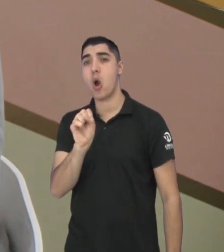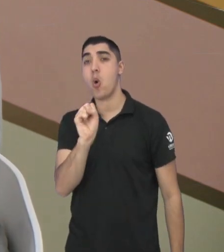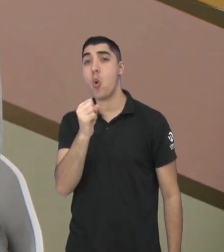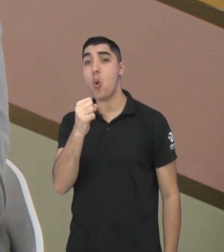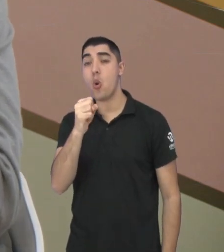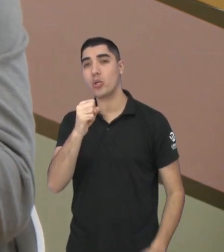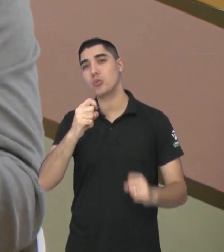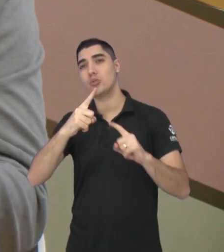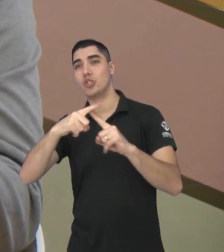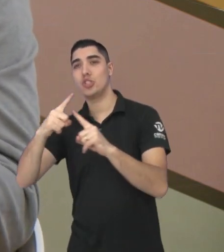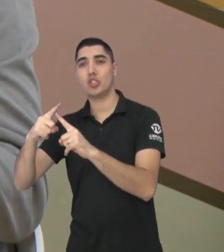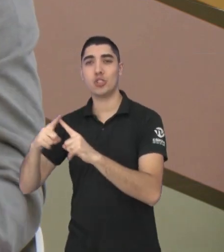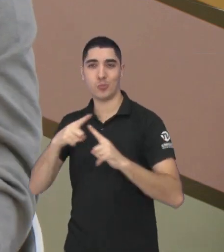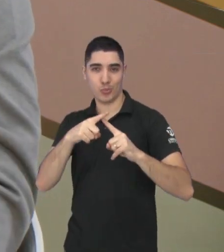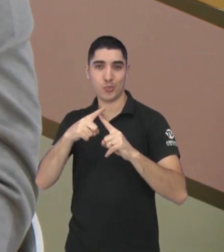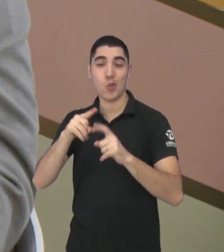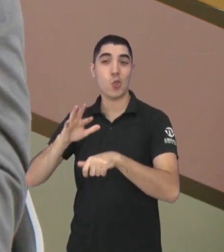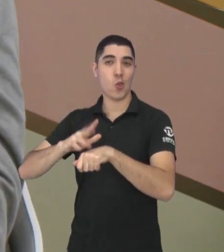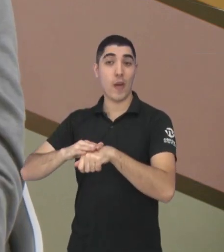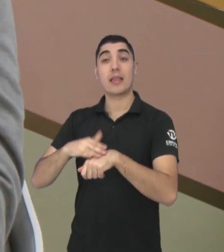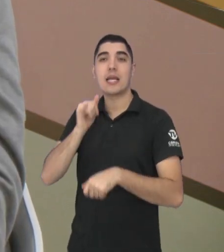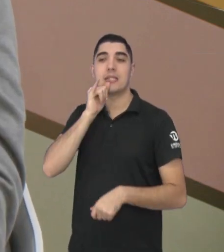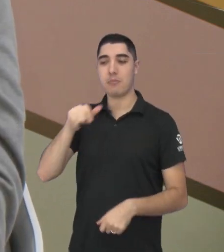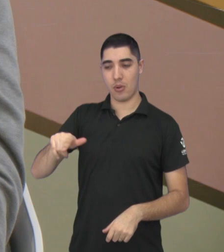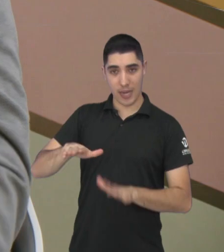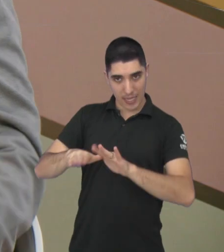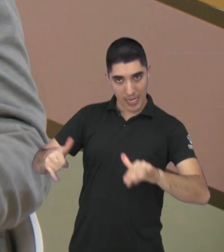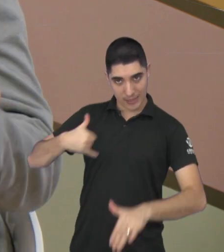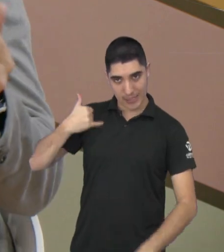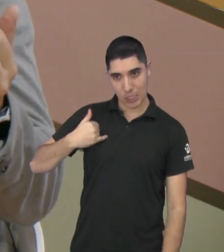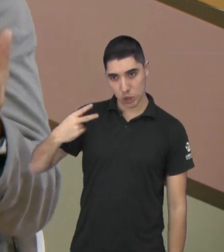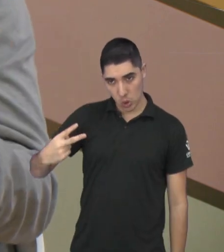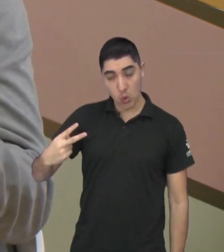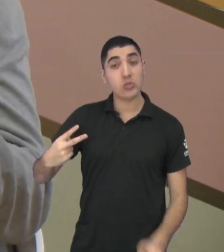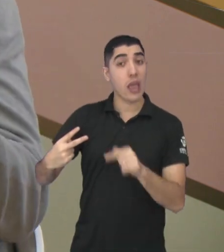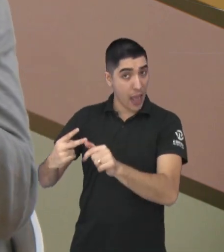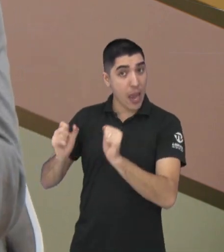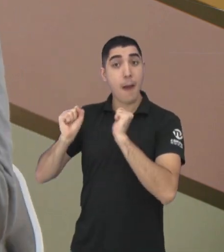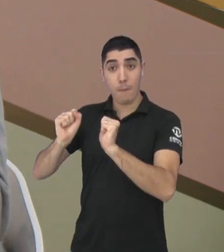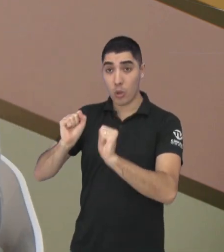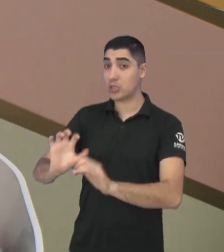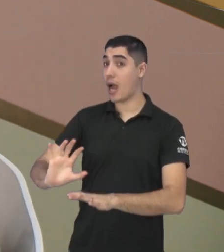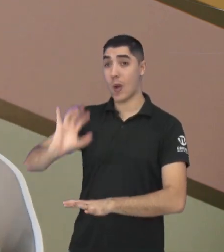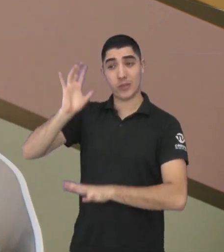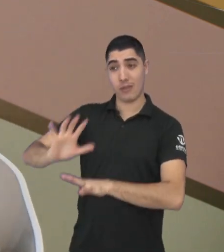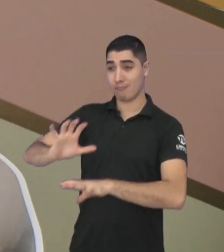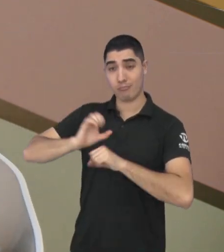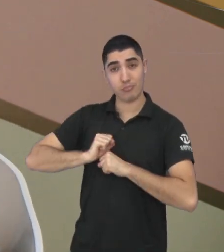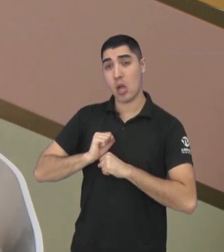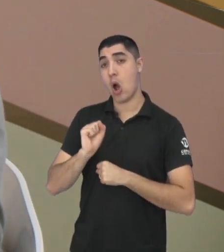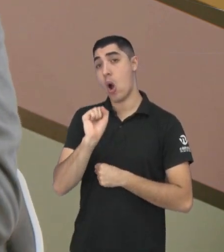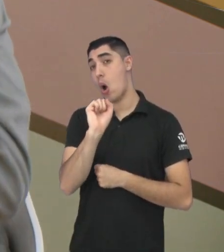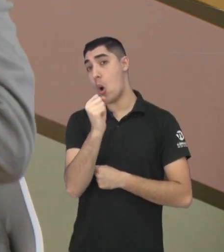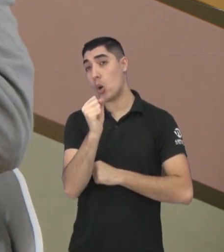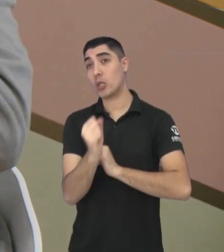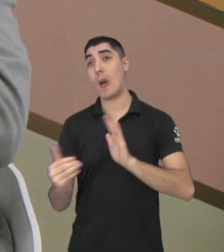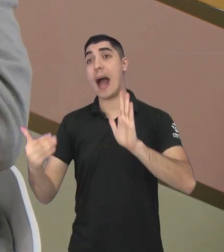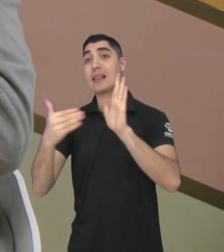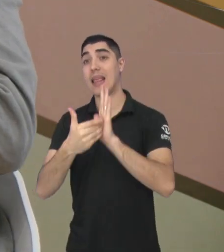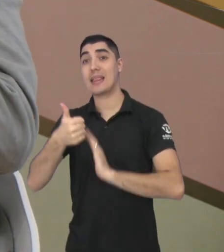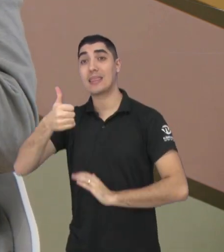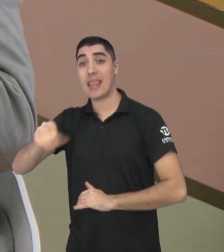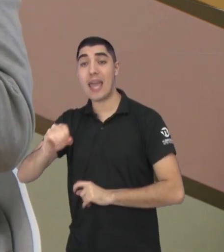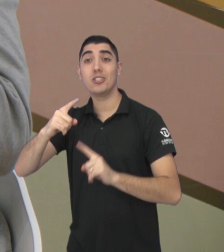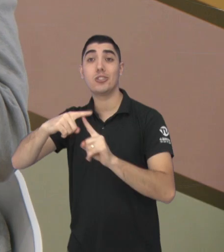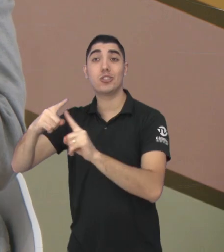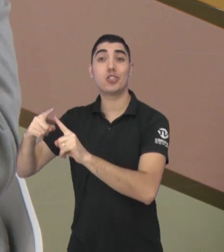doenças infecciosas a 10 por ano. Então, a criança de 2 anos tem em torno de 8 a 10 doenças virais. E esses são